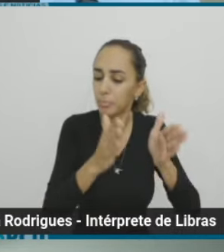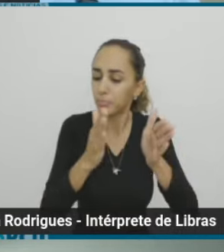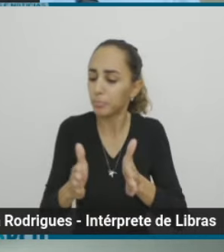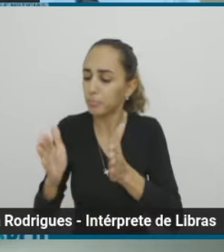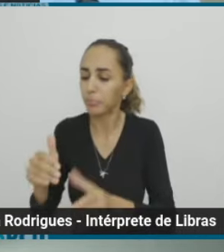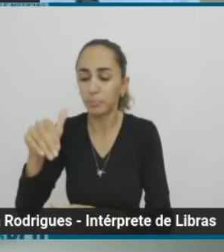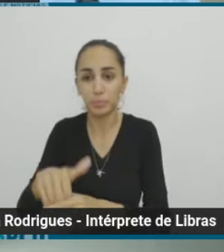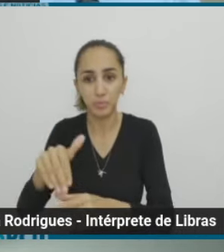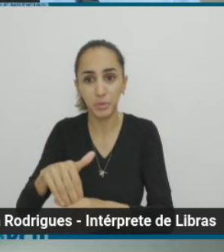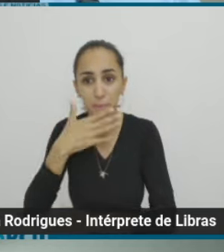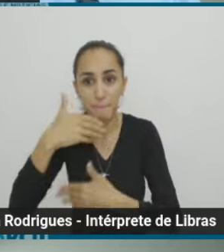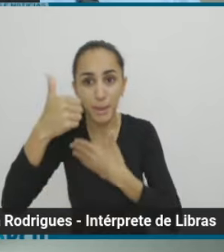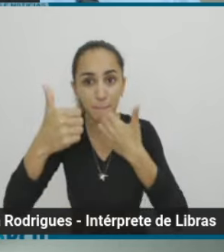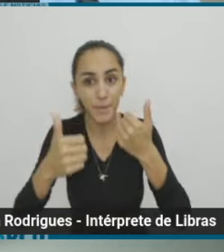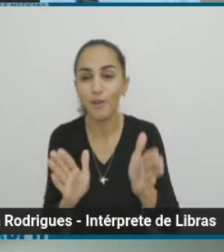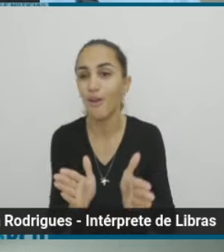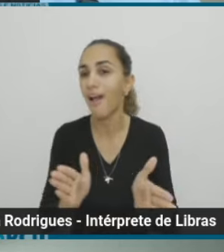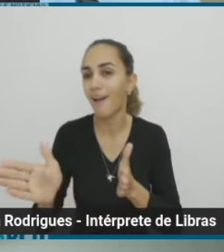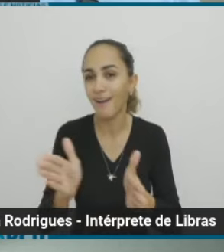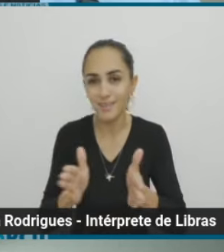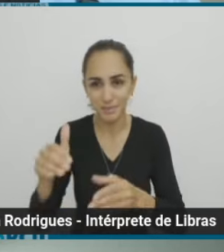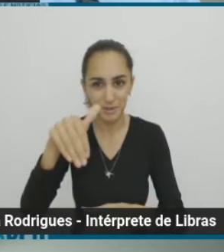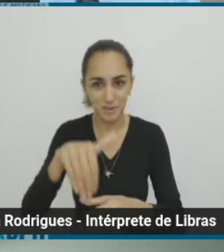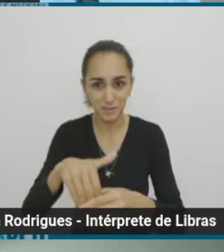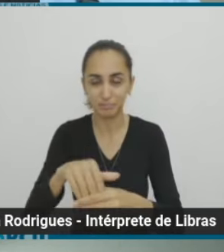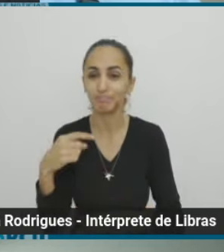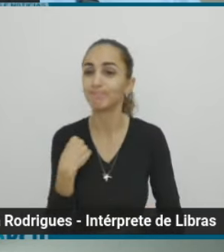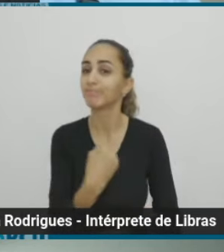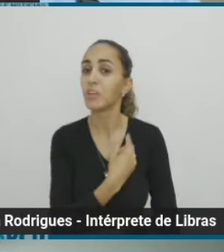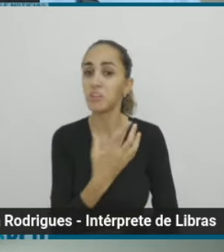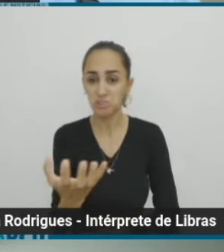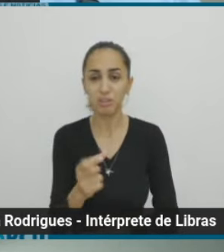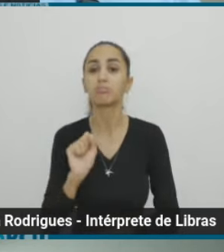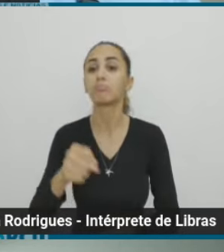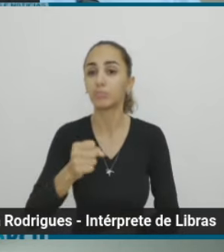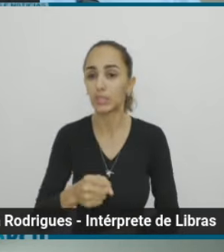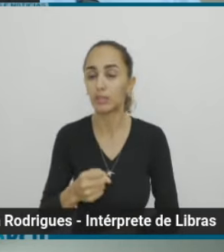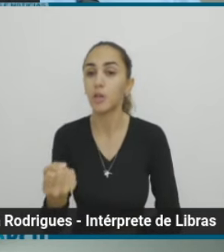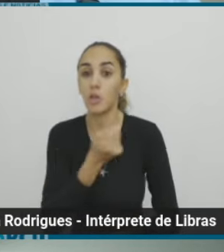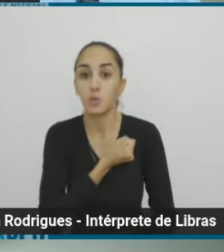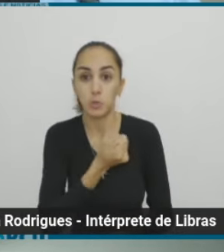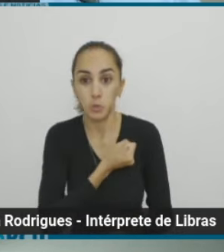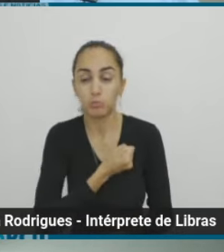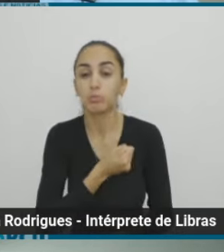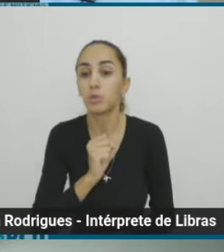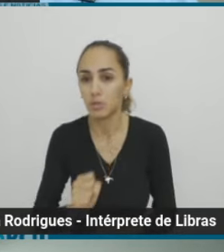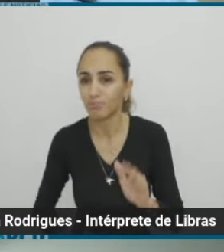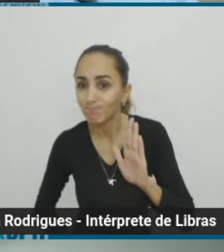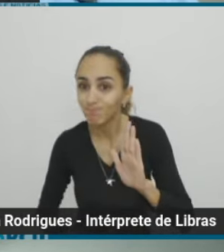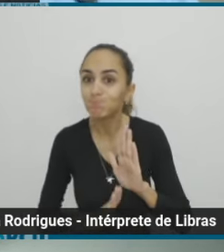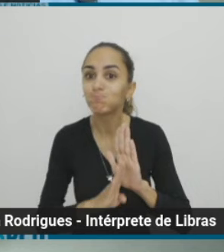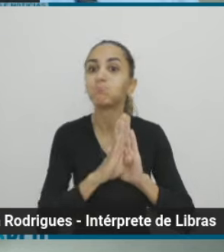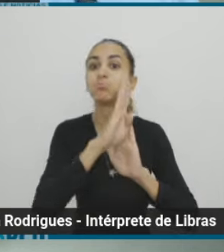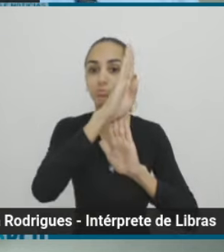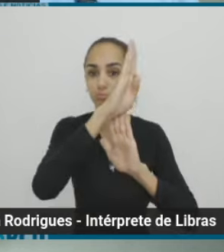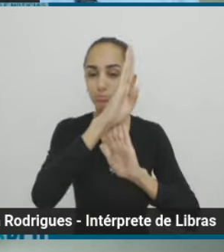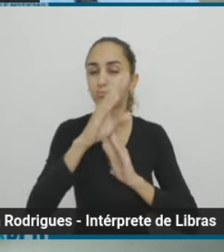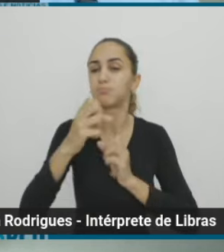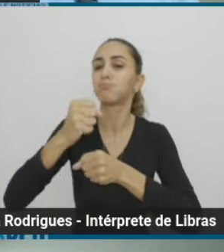essa acessibilidade eleitoral. E o que nós queremos é isso, que esse número continue mesmo crescendo a cada ano,